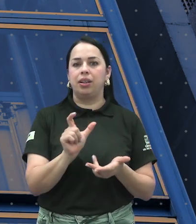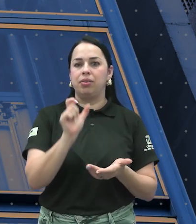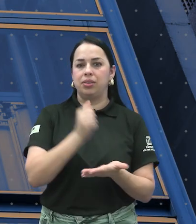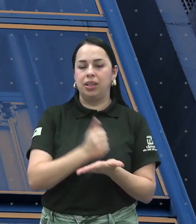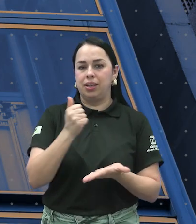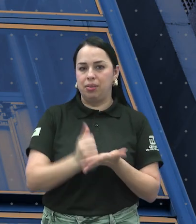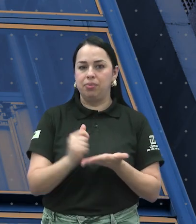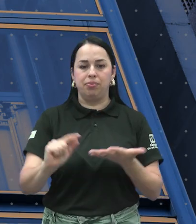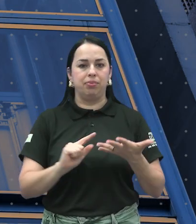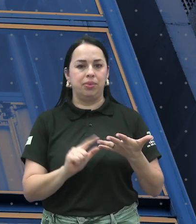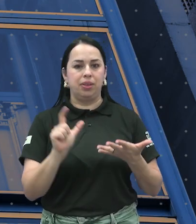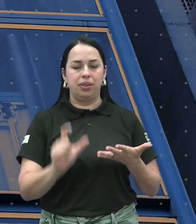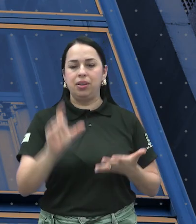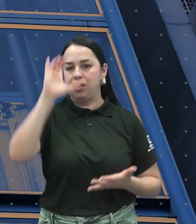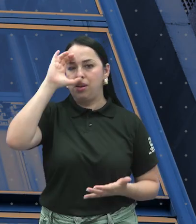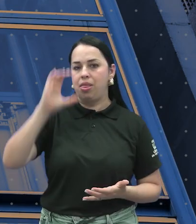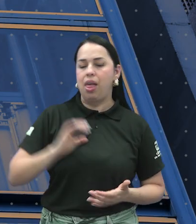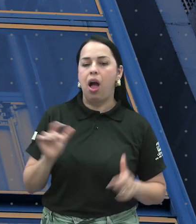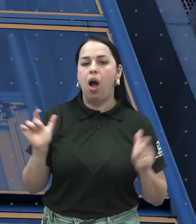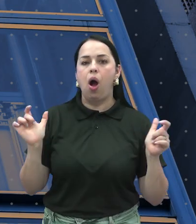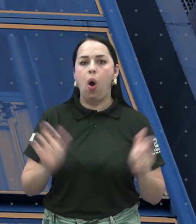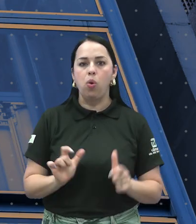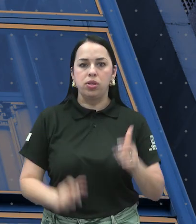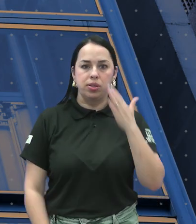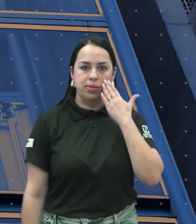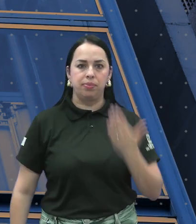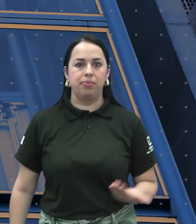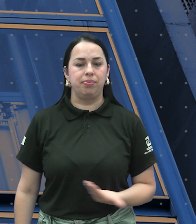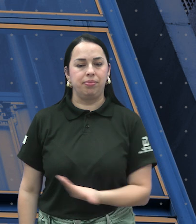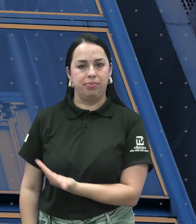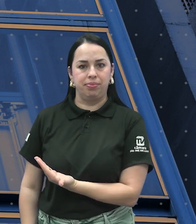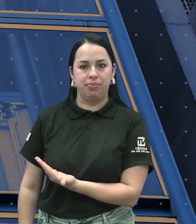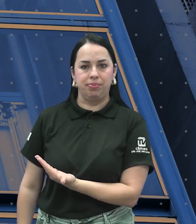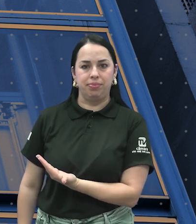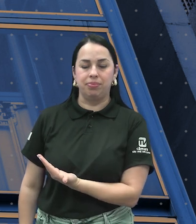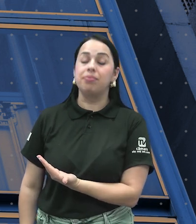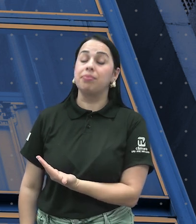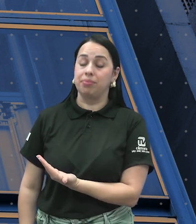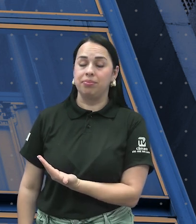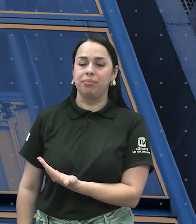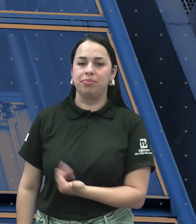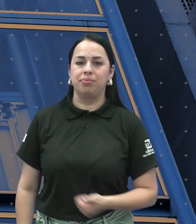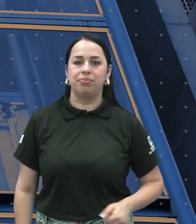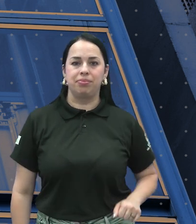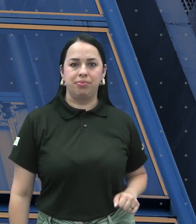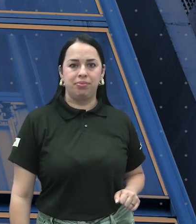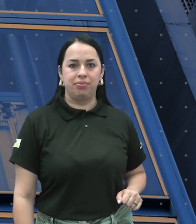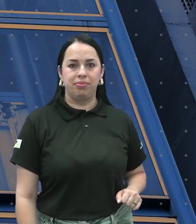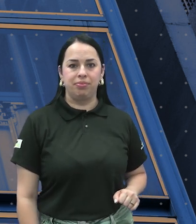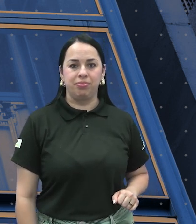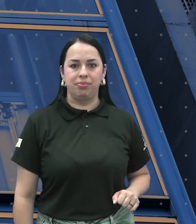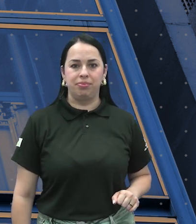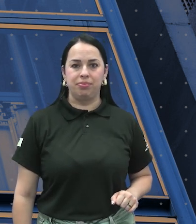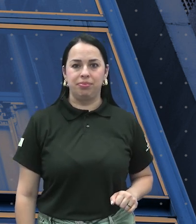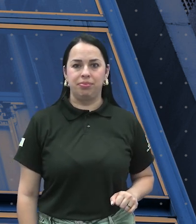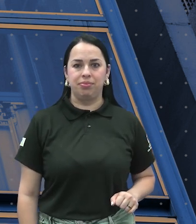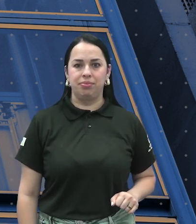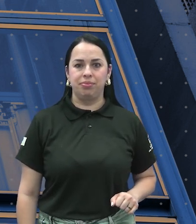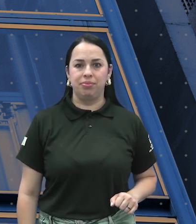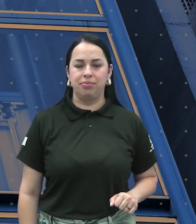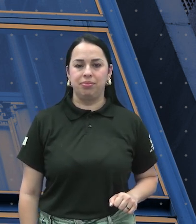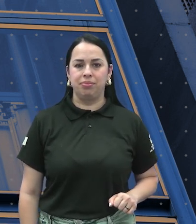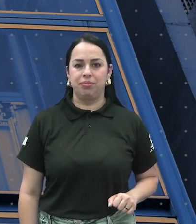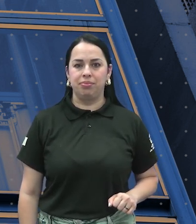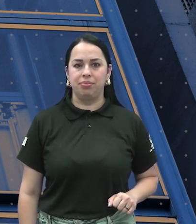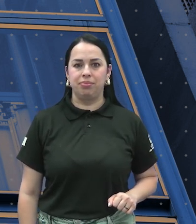de trabalho e o cartão cidadão. O PAT fica na Praça Afonso Pena, 175, no centro da